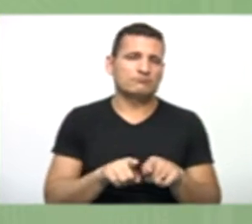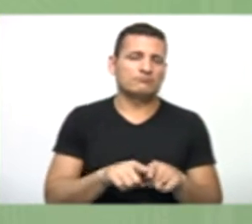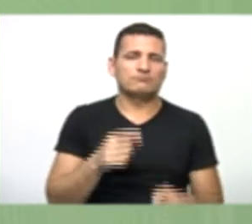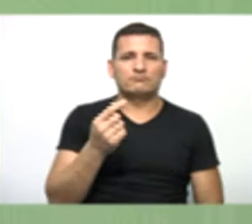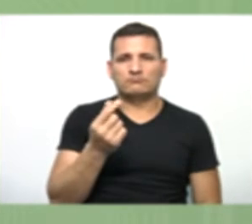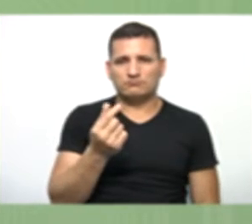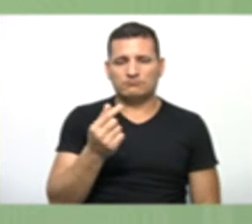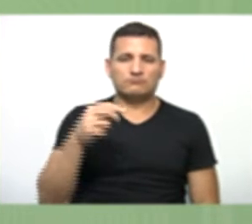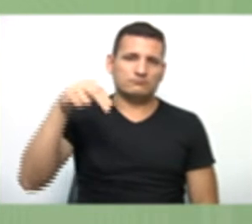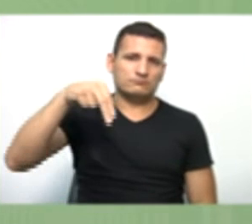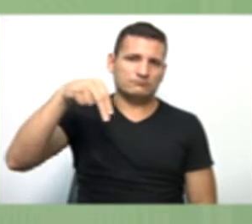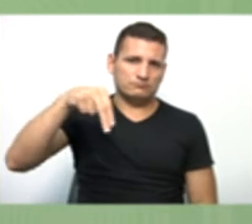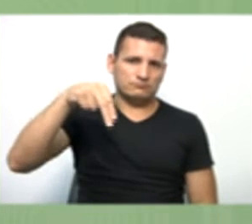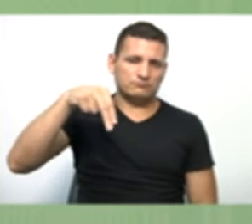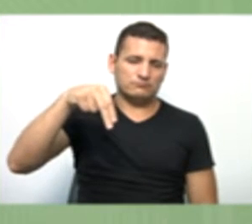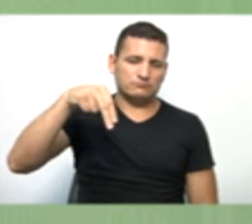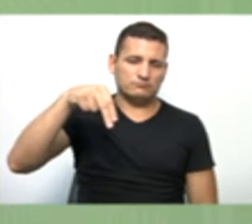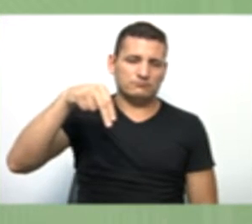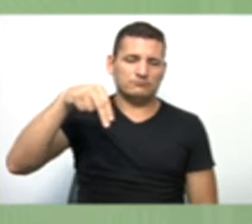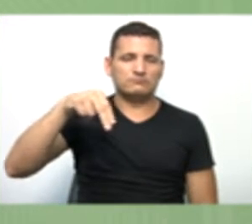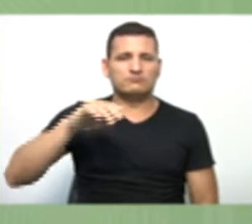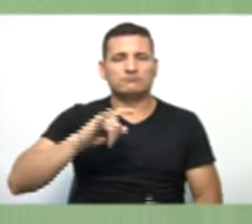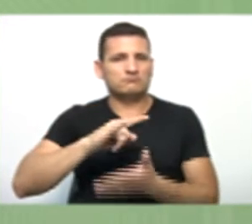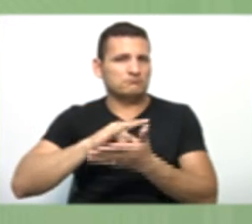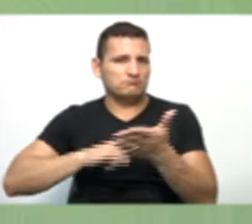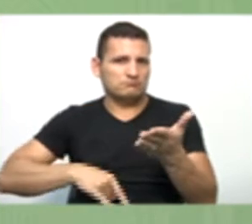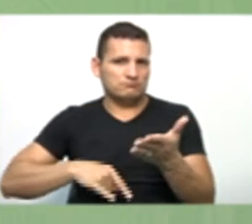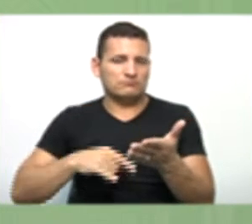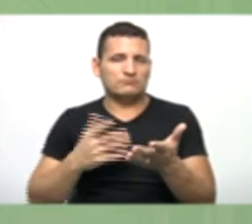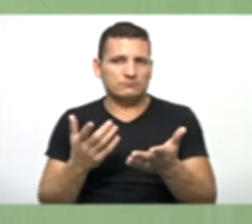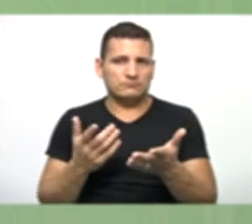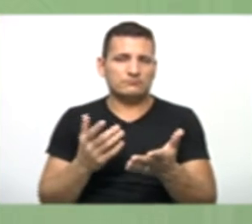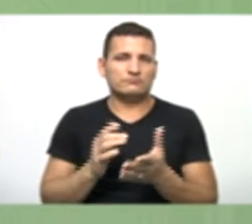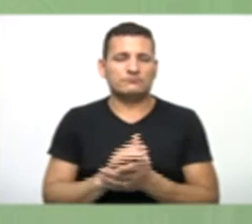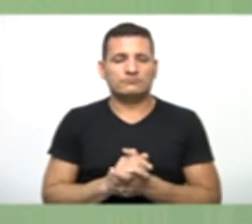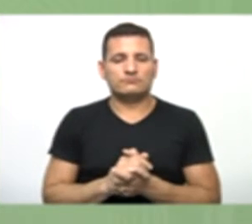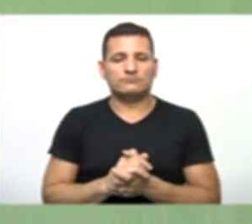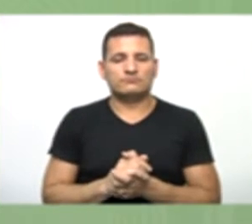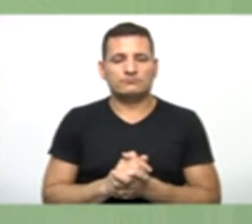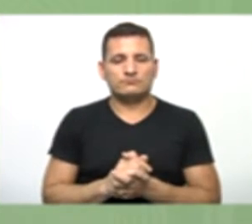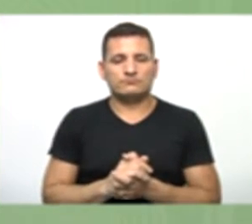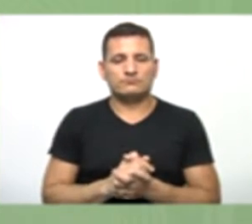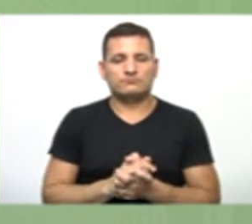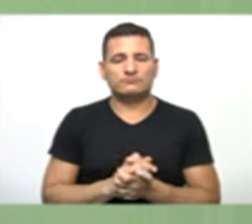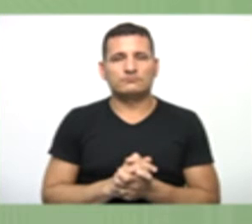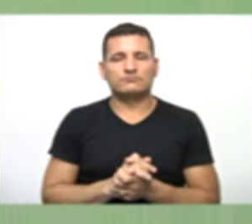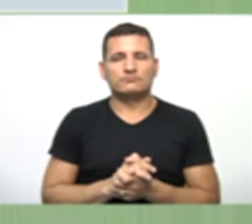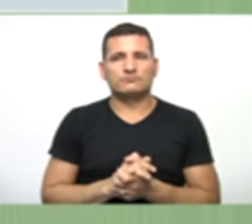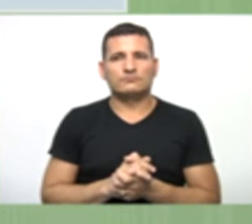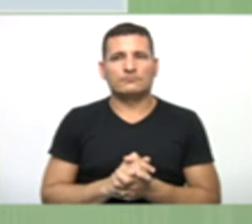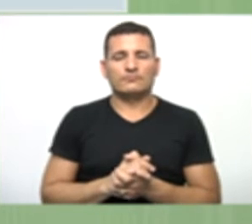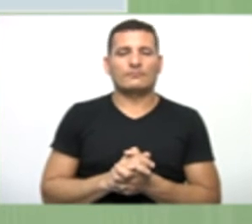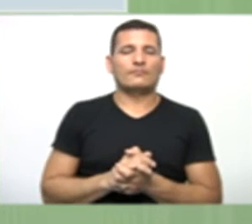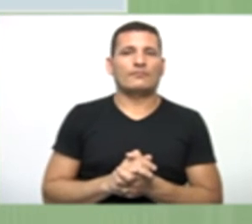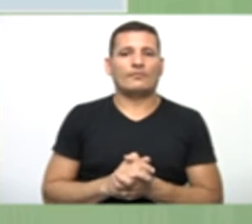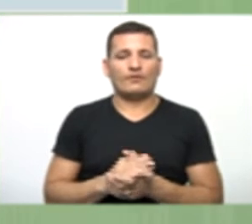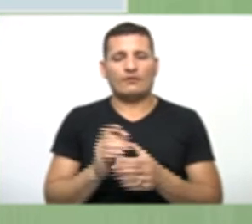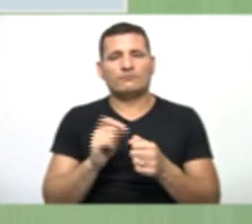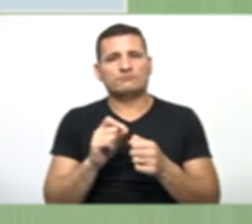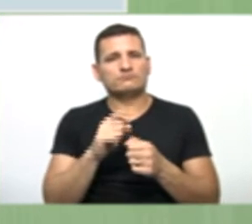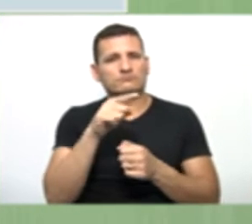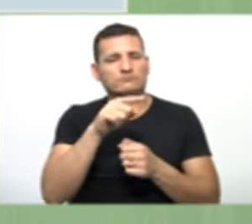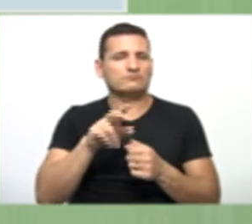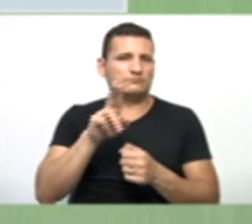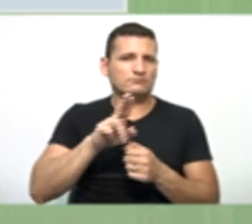atual e o valor nominal de um título de capitalização, segundo o regime de juros composto. Para fazer esse aqui, a gente